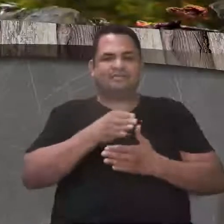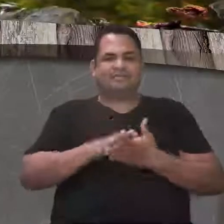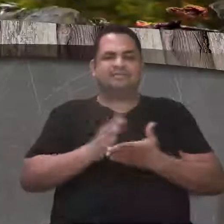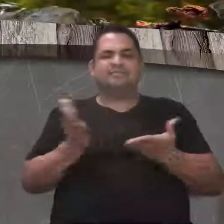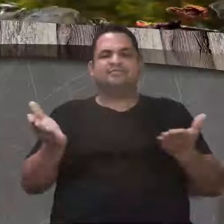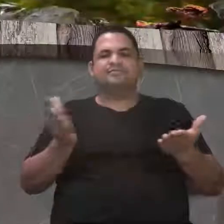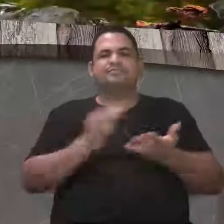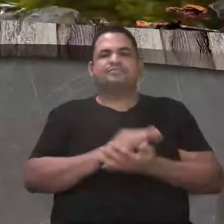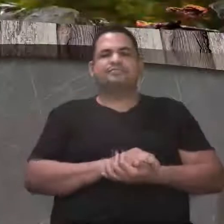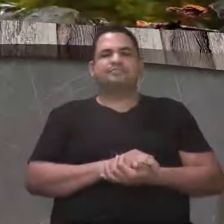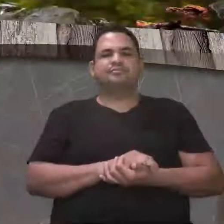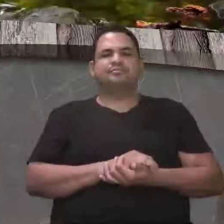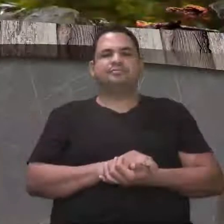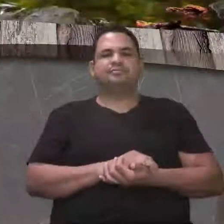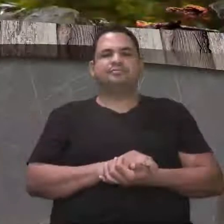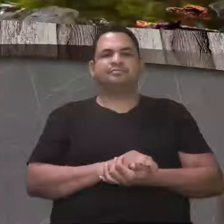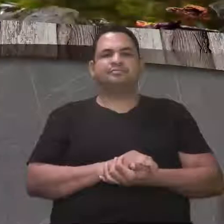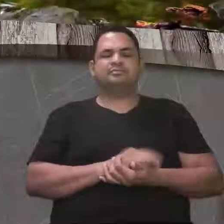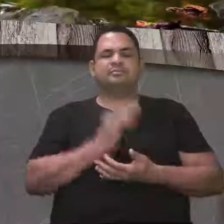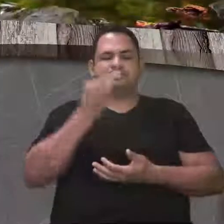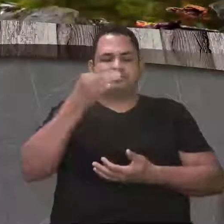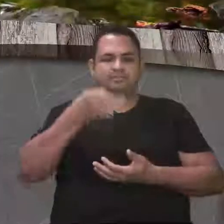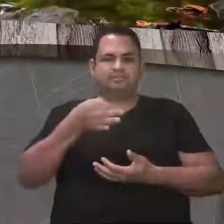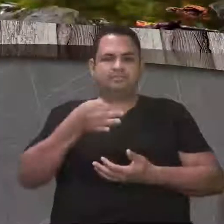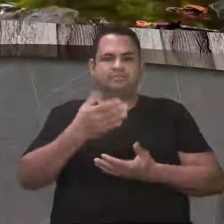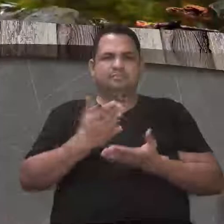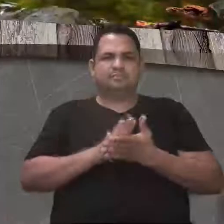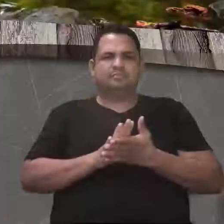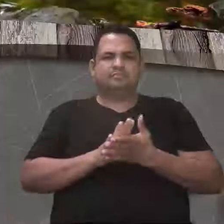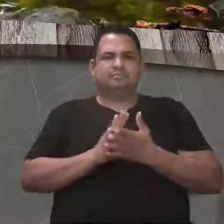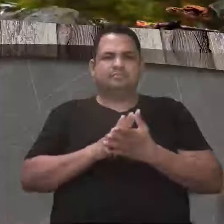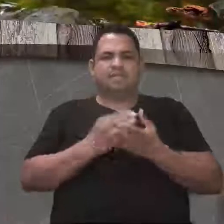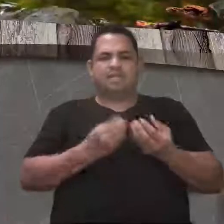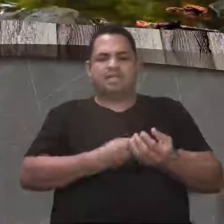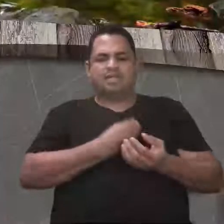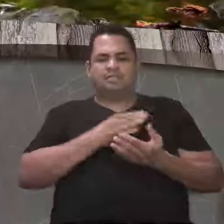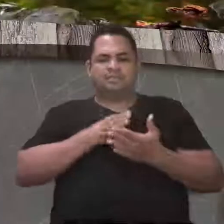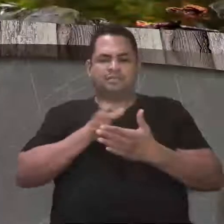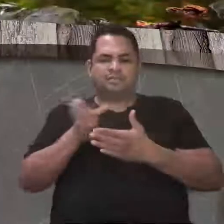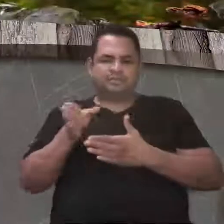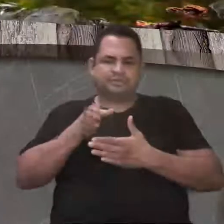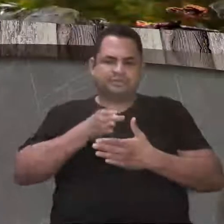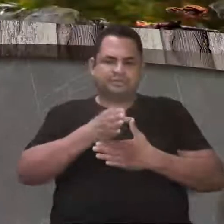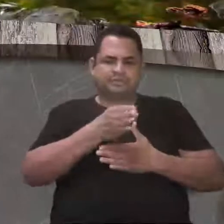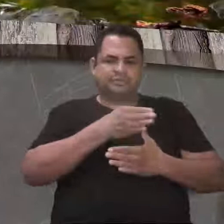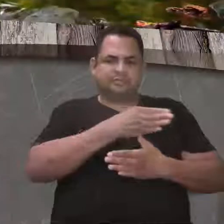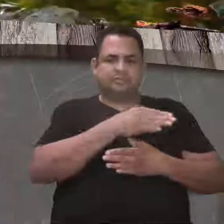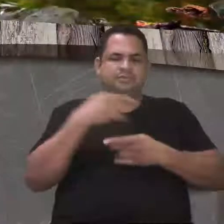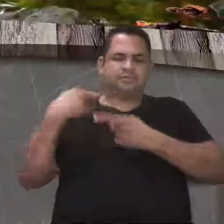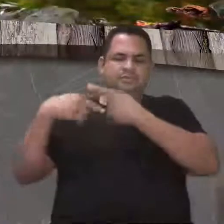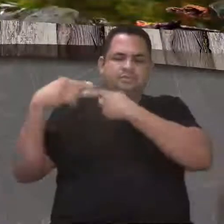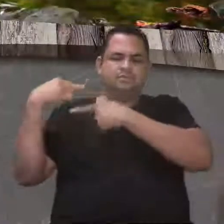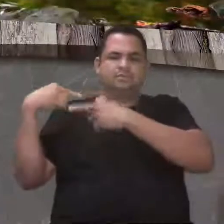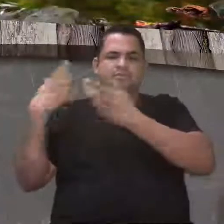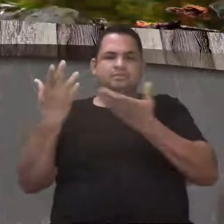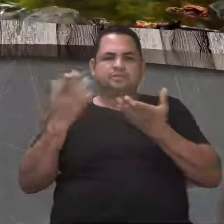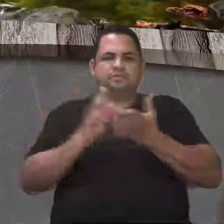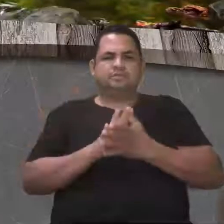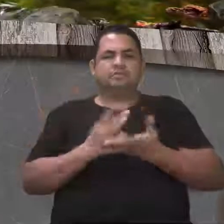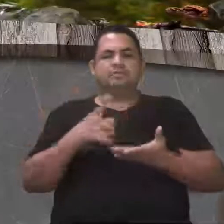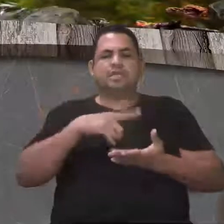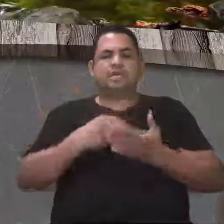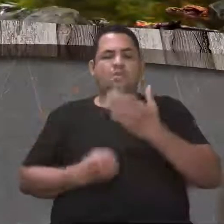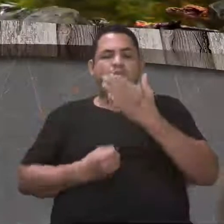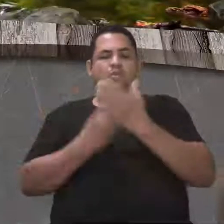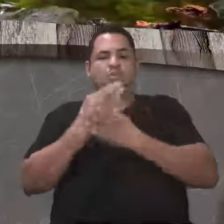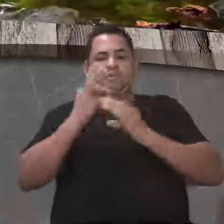vai irradiar. Certo? Então, esses organismos irradiados desse ancestral comum vão ter a mesma origem